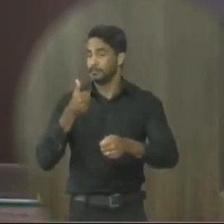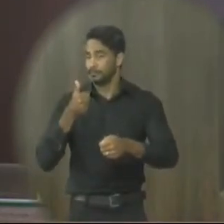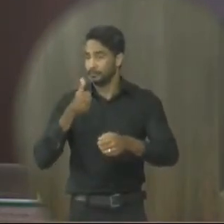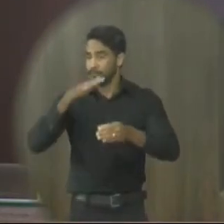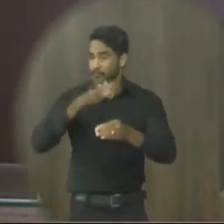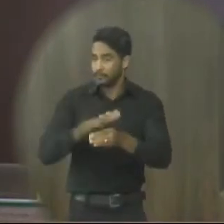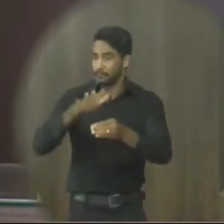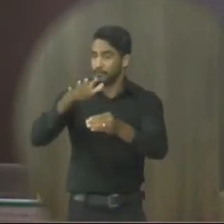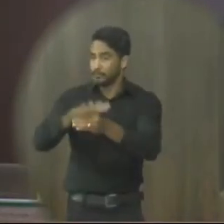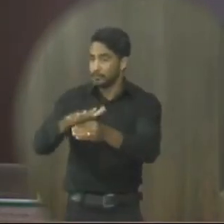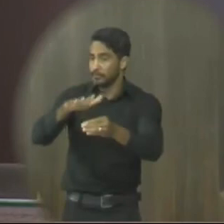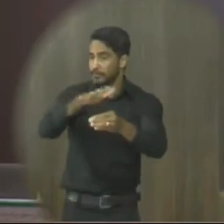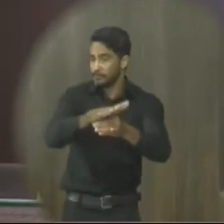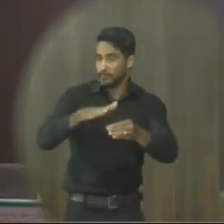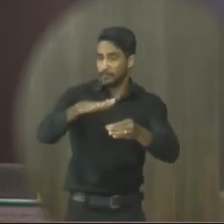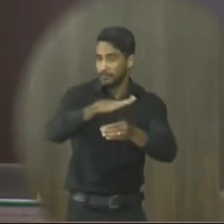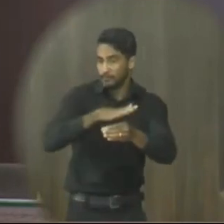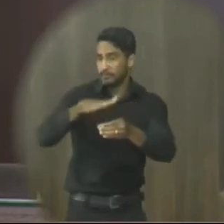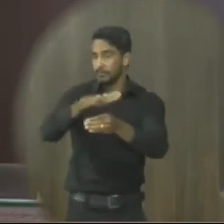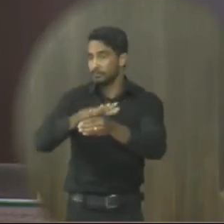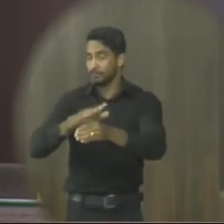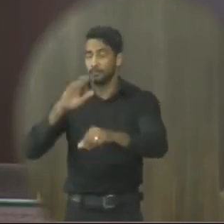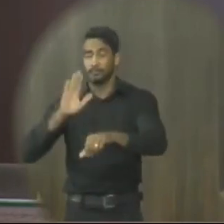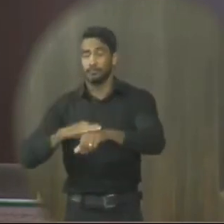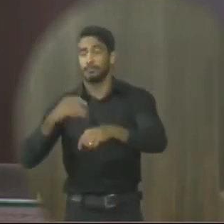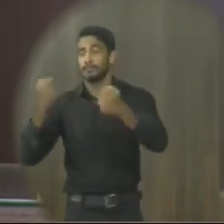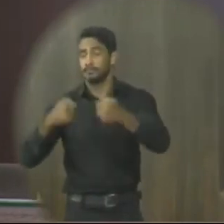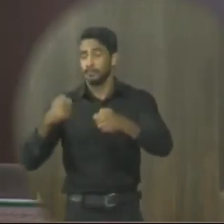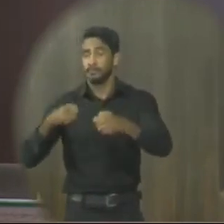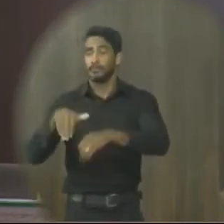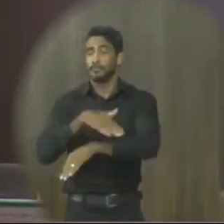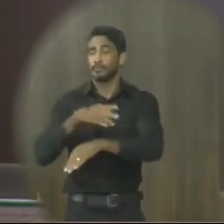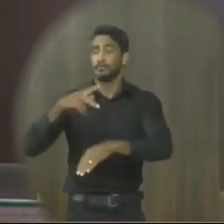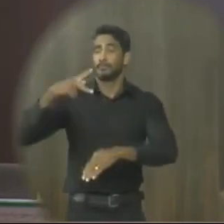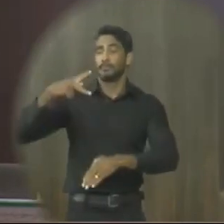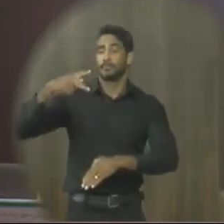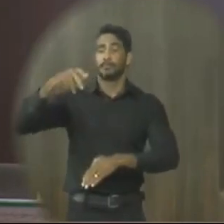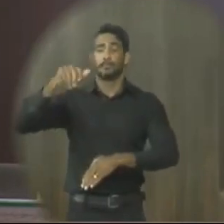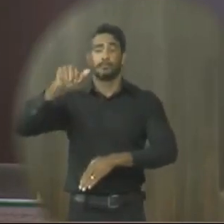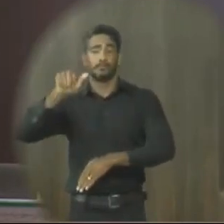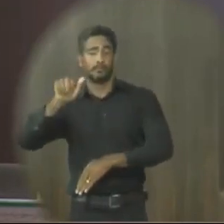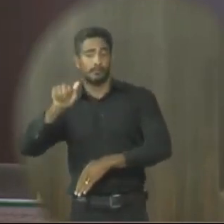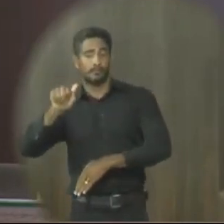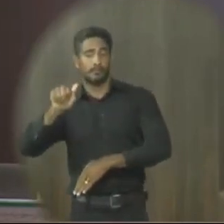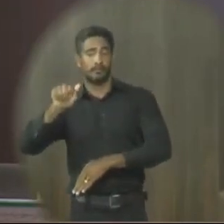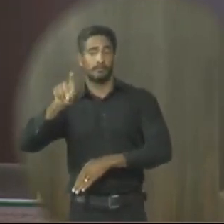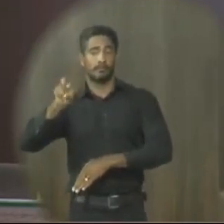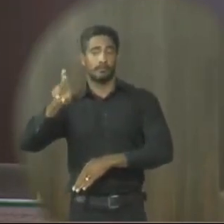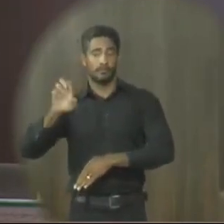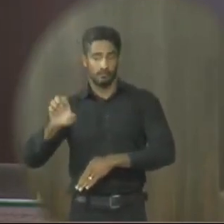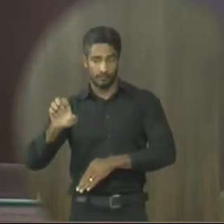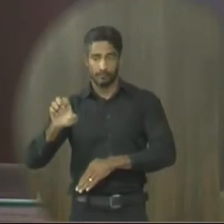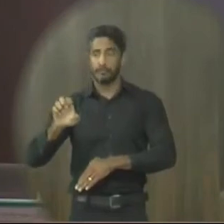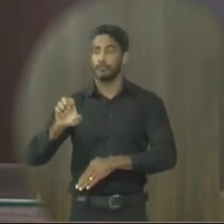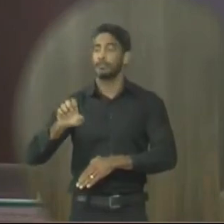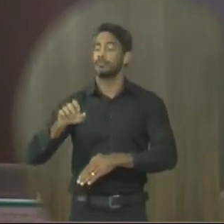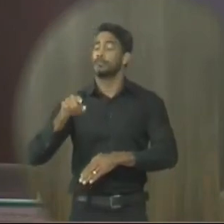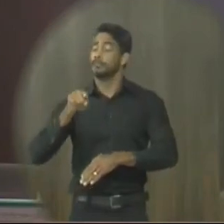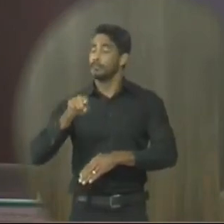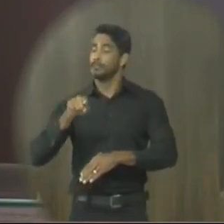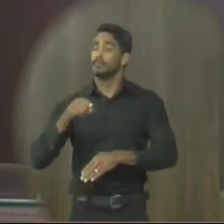tampando o buraco que se mais for necessário na rua Padre Piedade da Vila Isaías Pereira. A